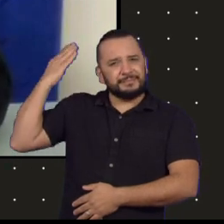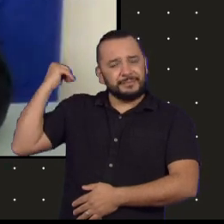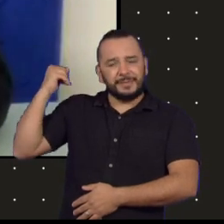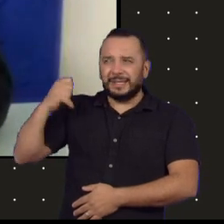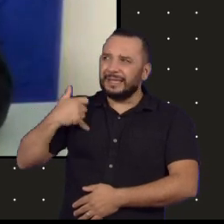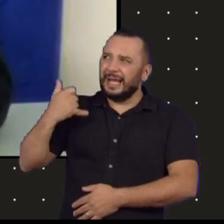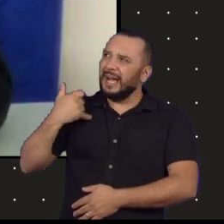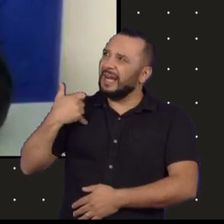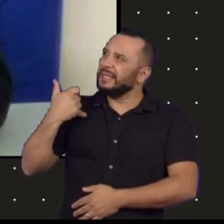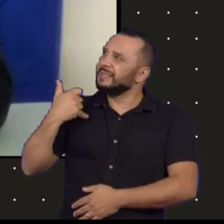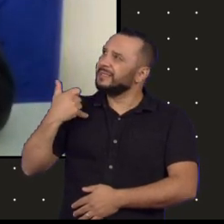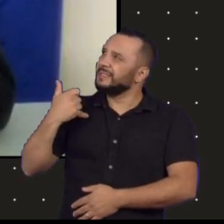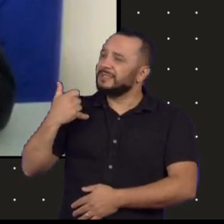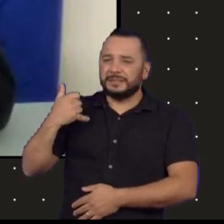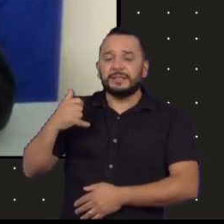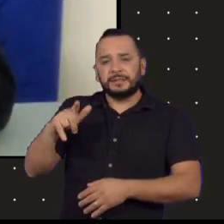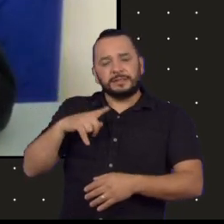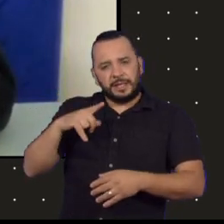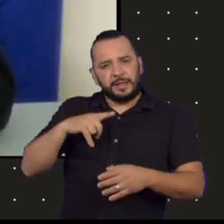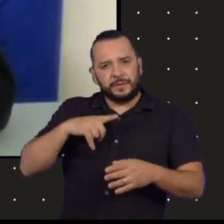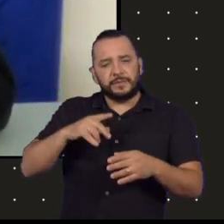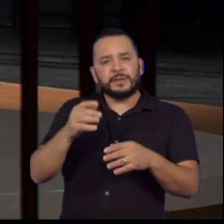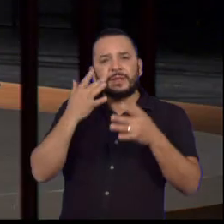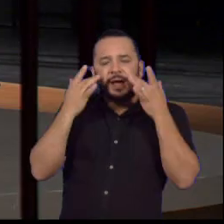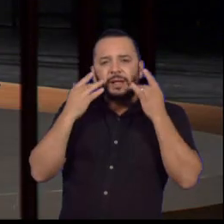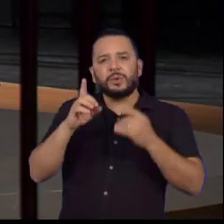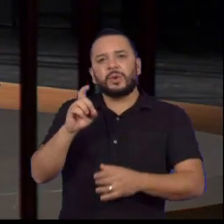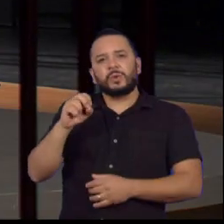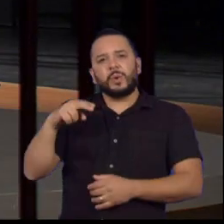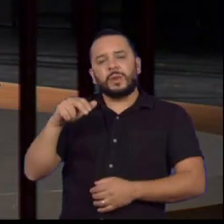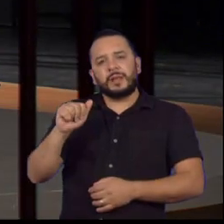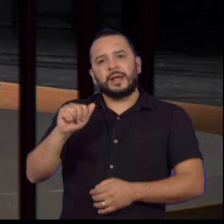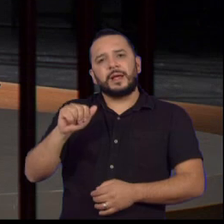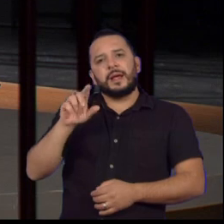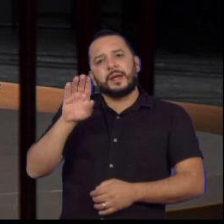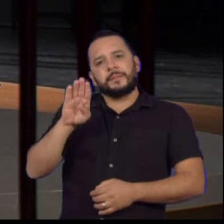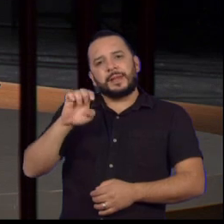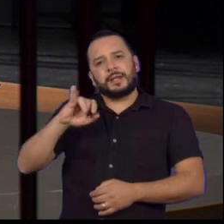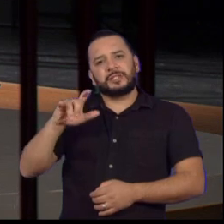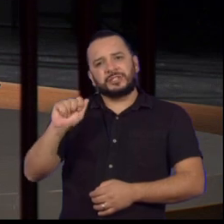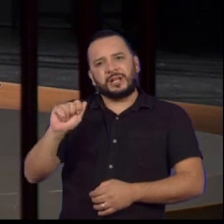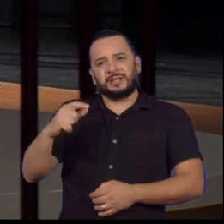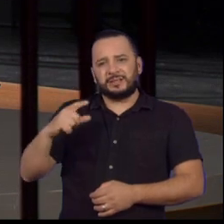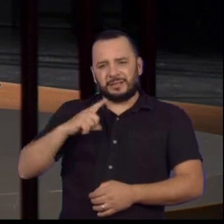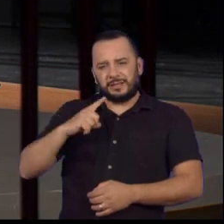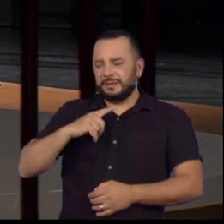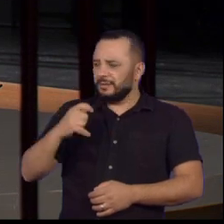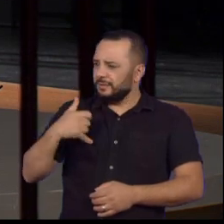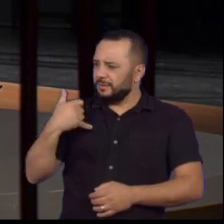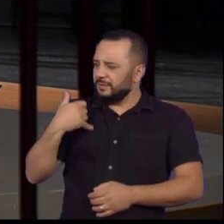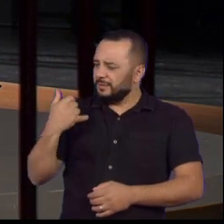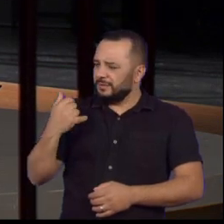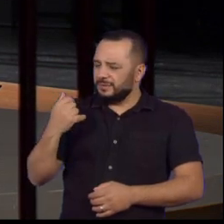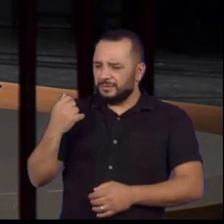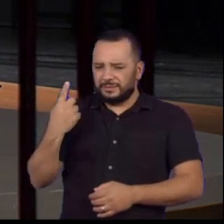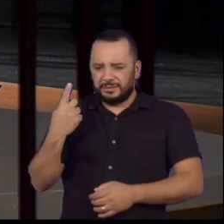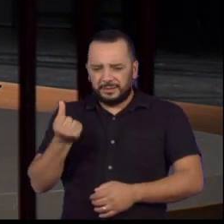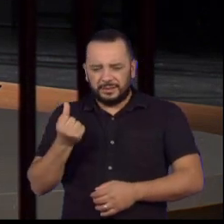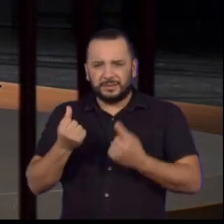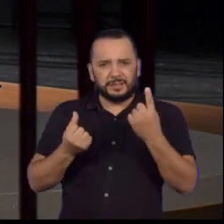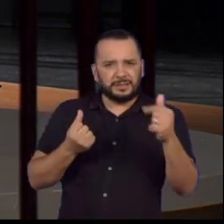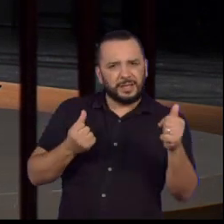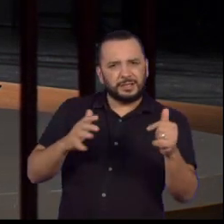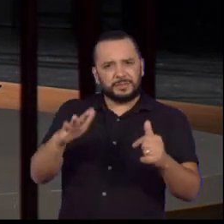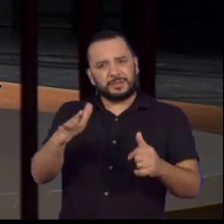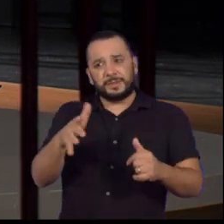Devia ter, quando eu fiz Dona Beja, essa peça que ele se refere, eu devia ter uns 16 anos, 17, não me lembro exatamente. E ele já